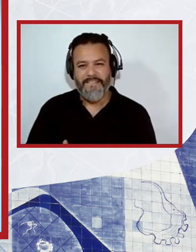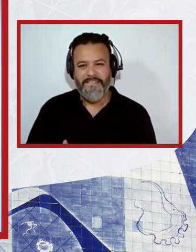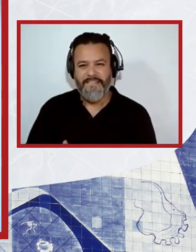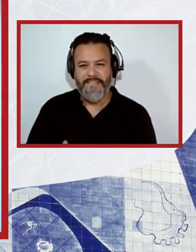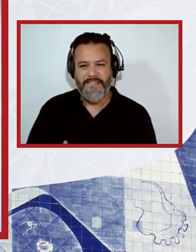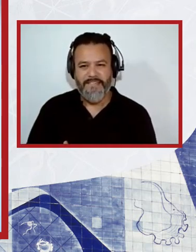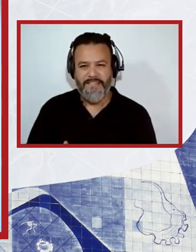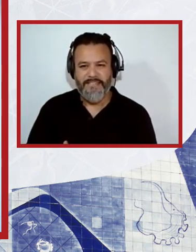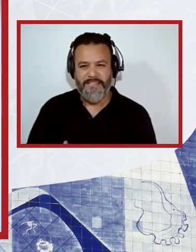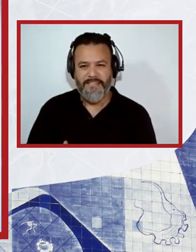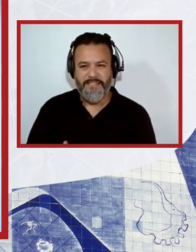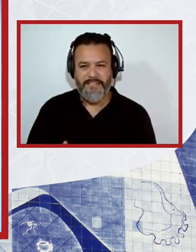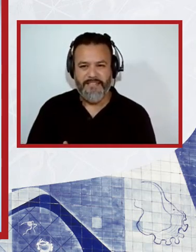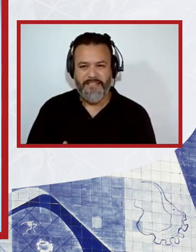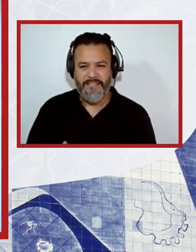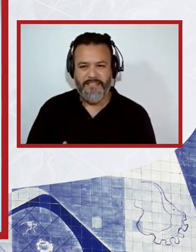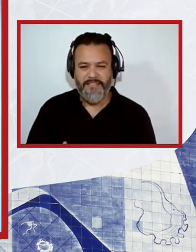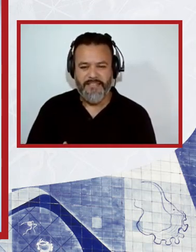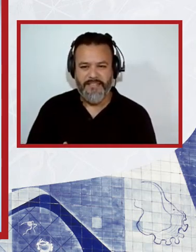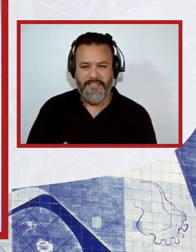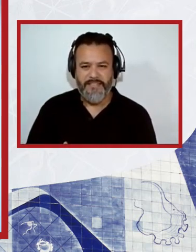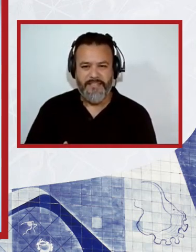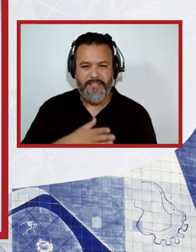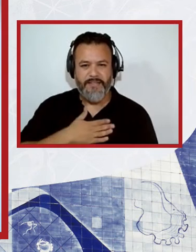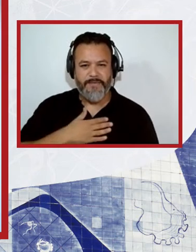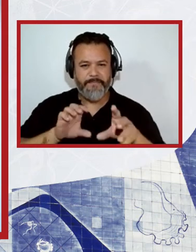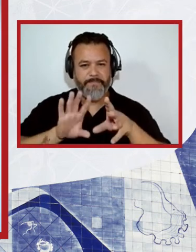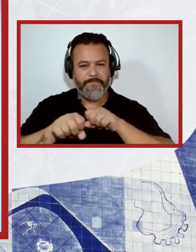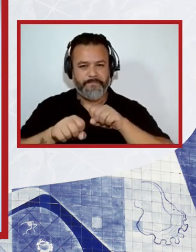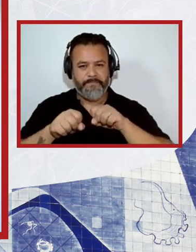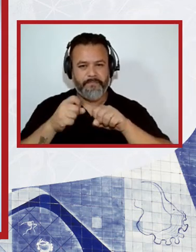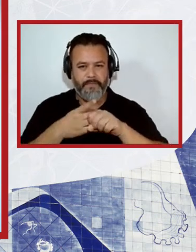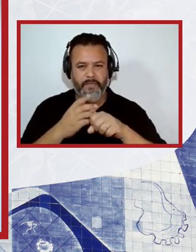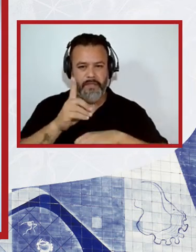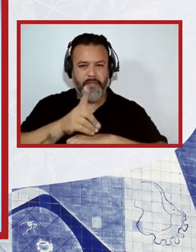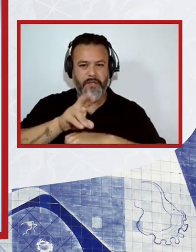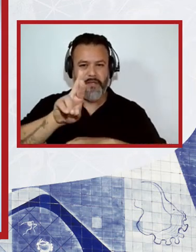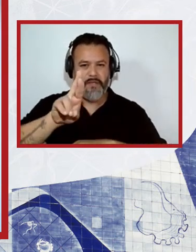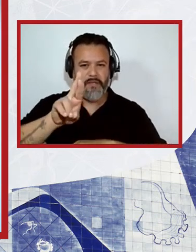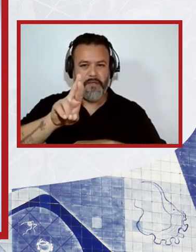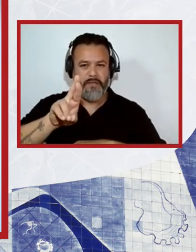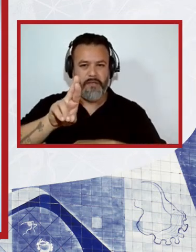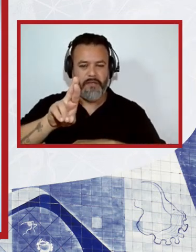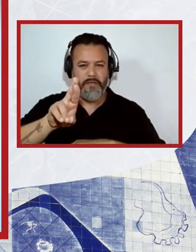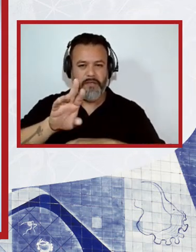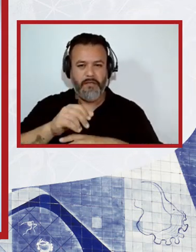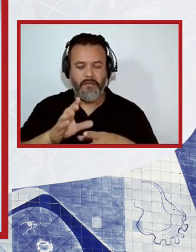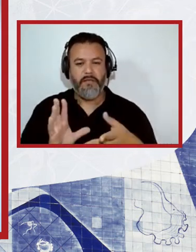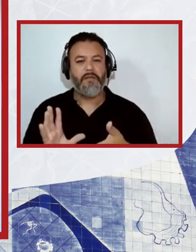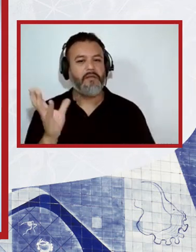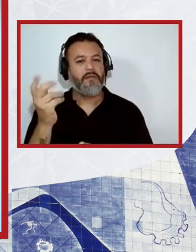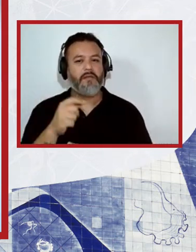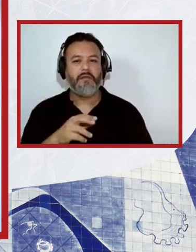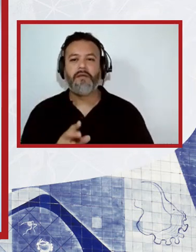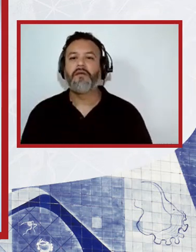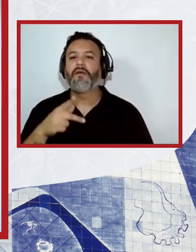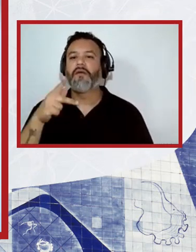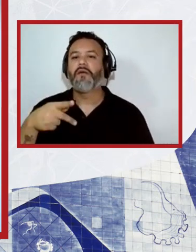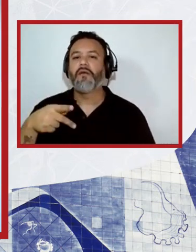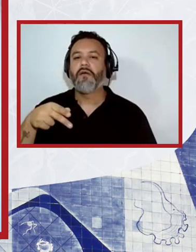Bom, a minha formação de doutorado aconteceu na